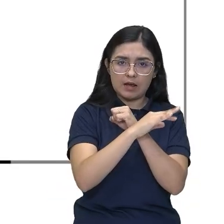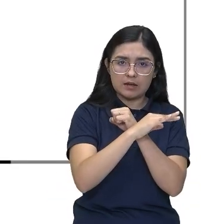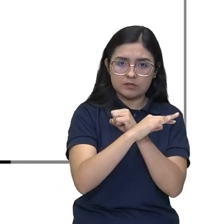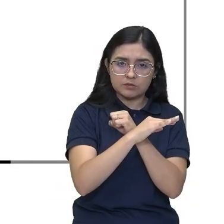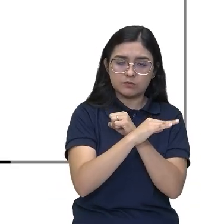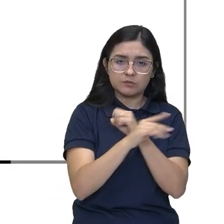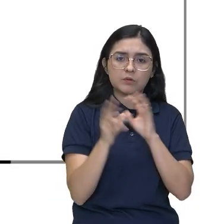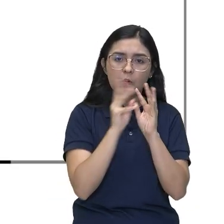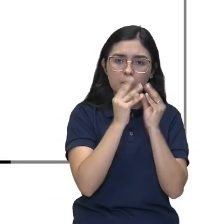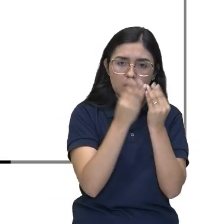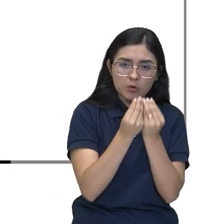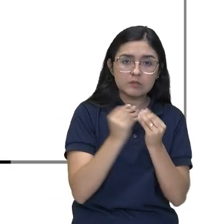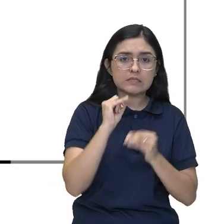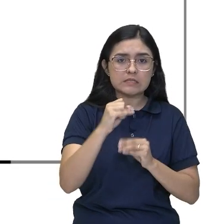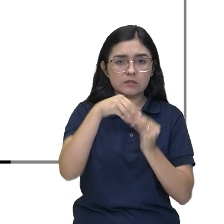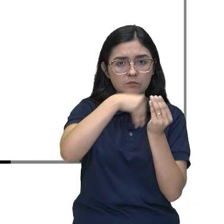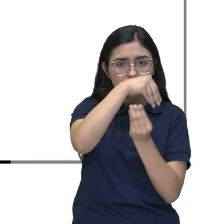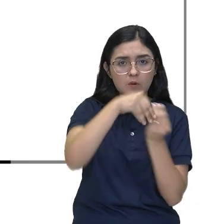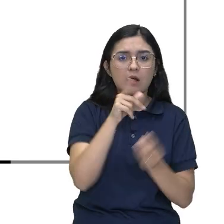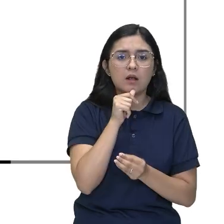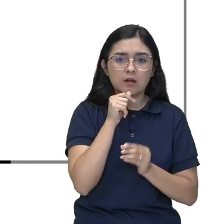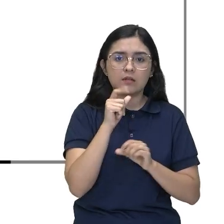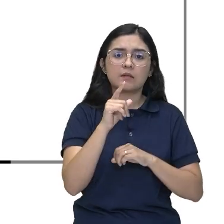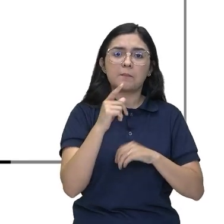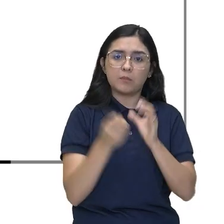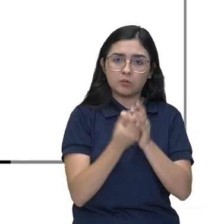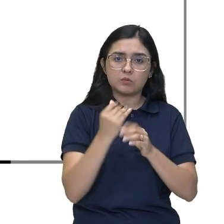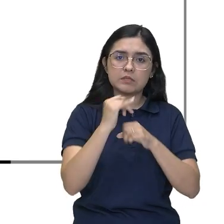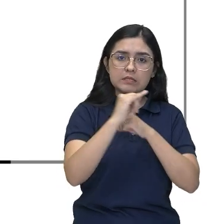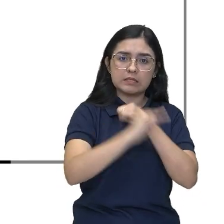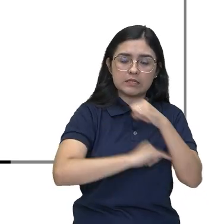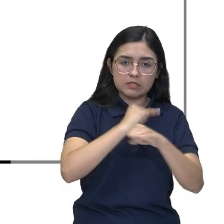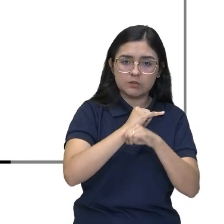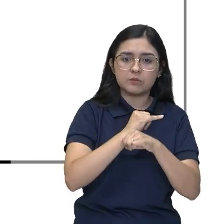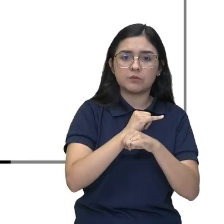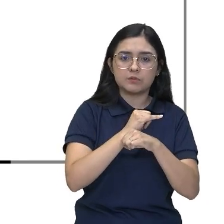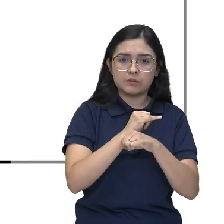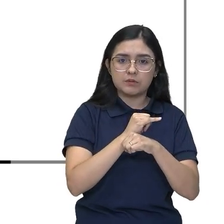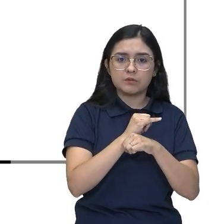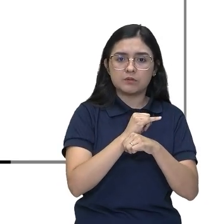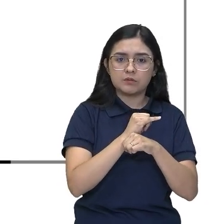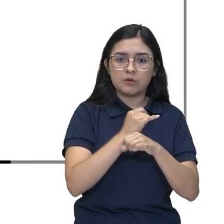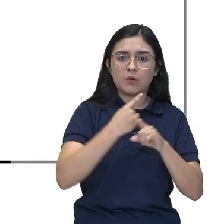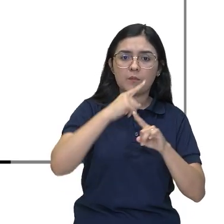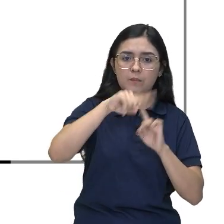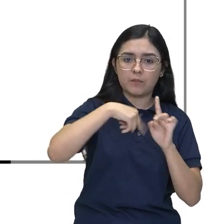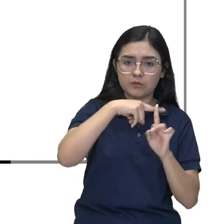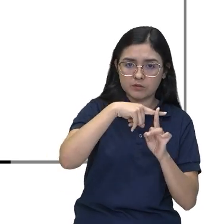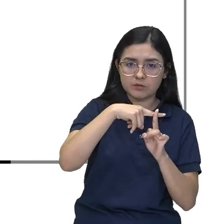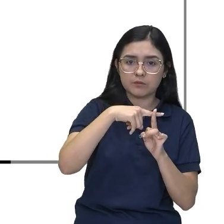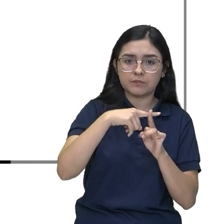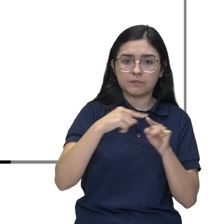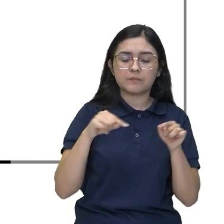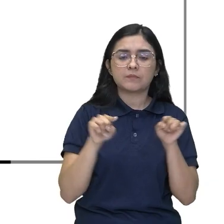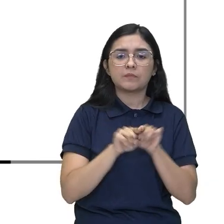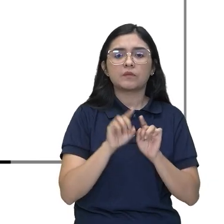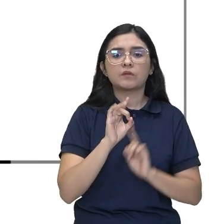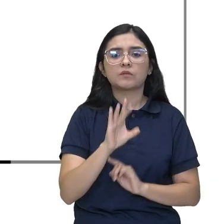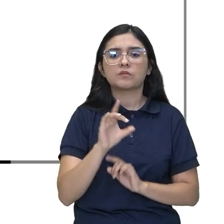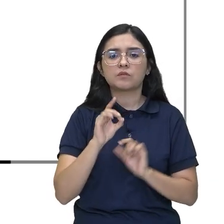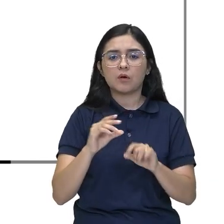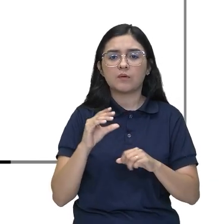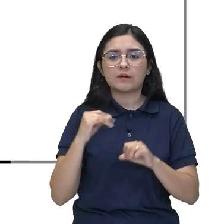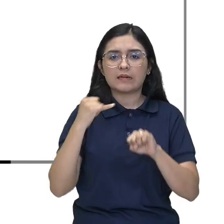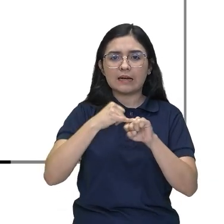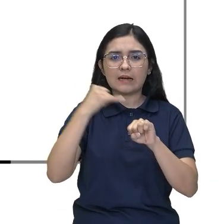solução aquosa se ionizam, produzindo como íon positivo apenas o